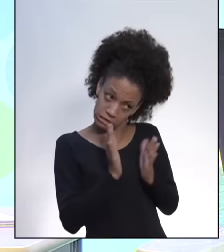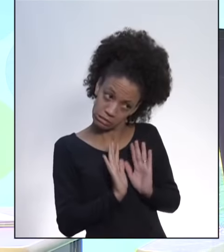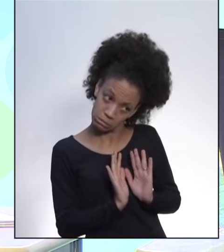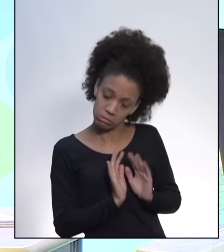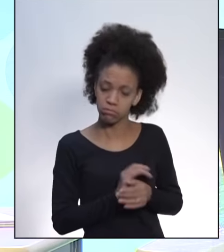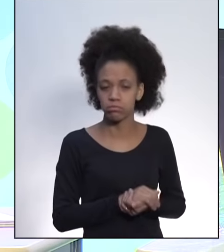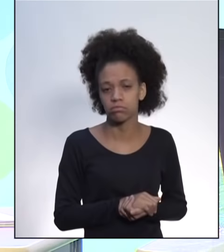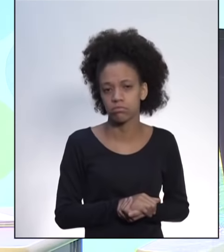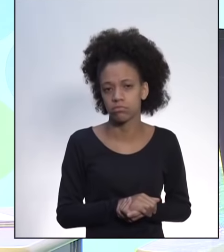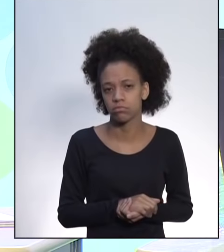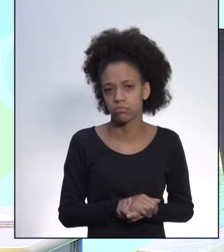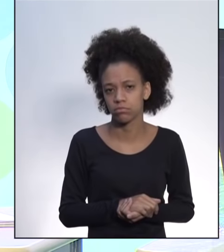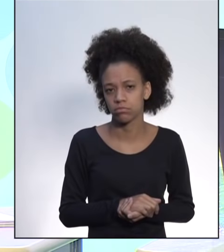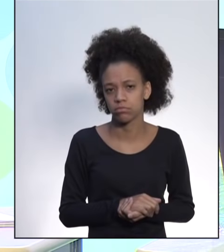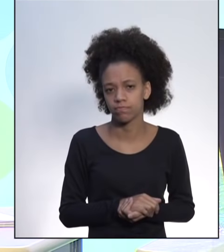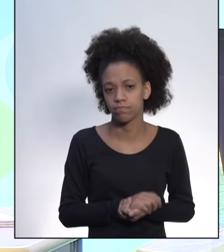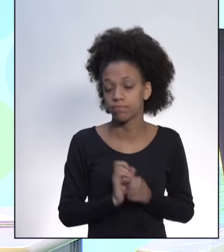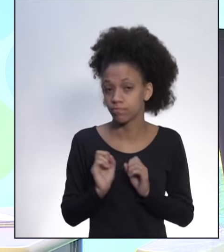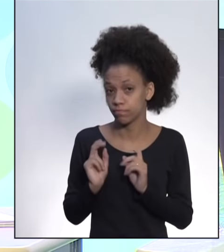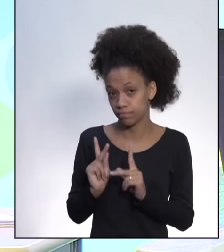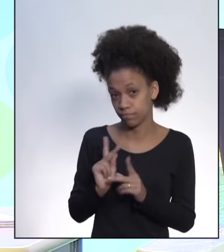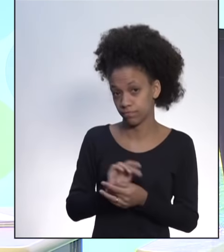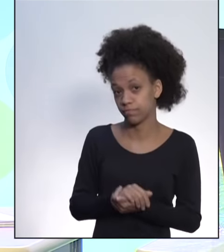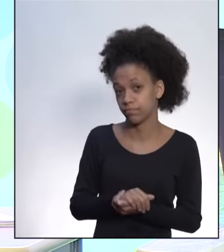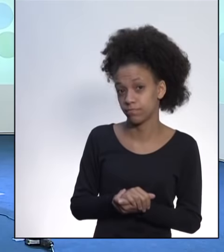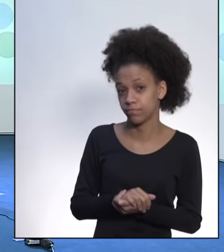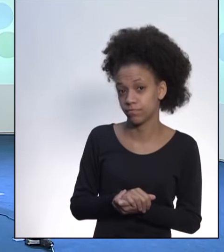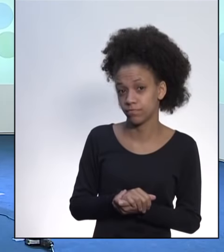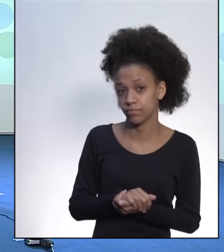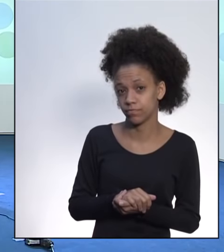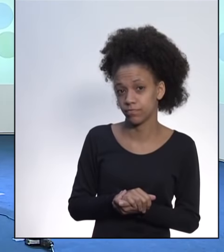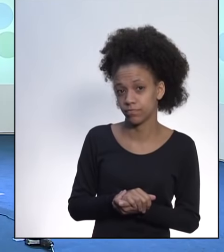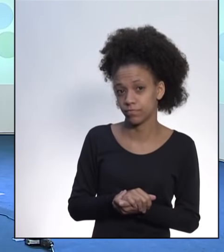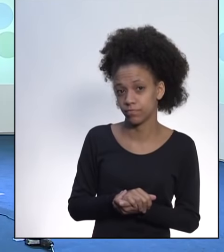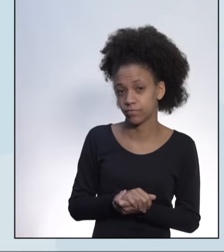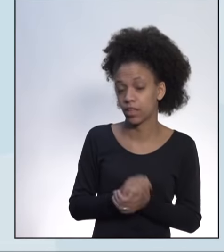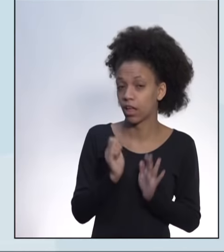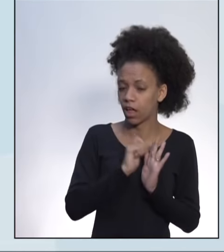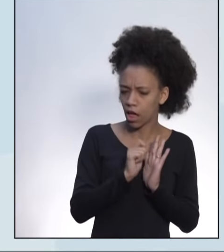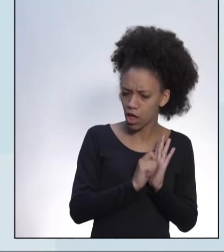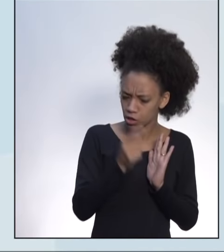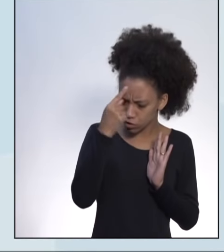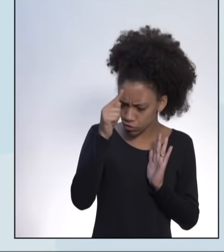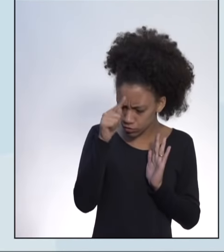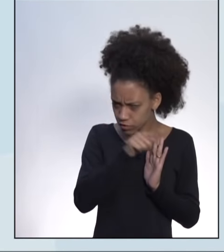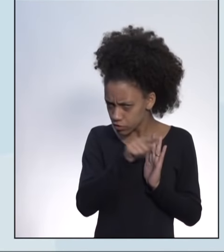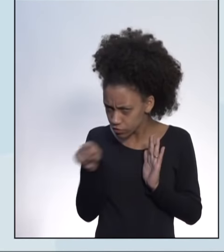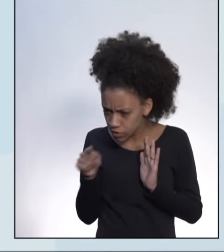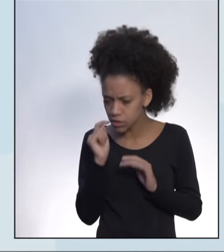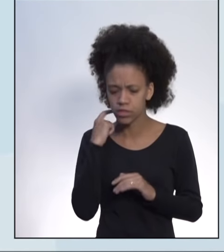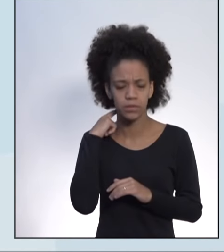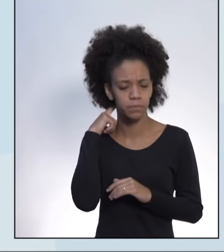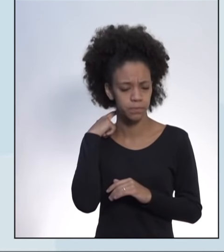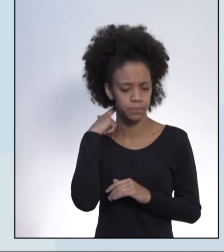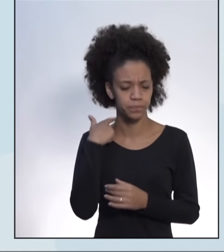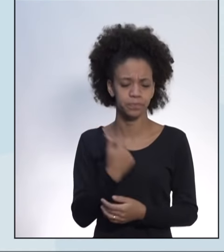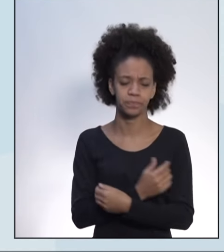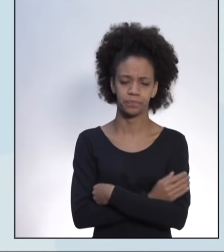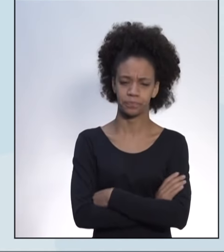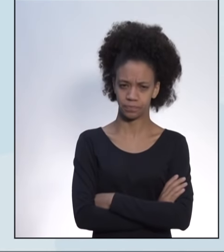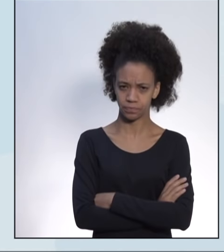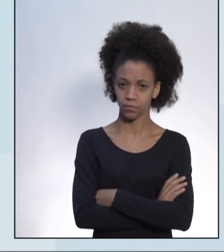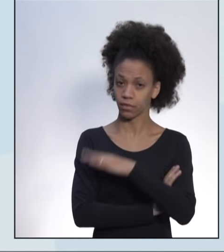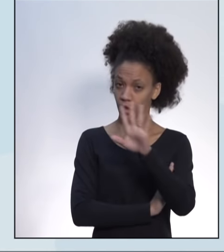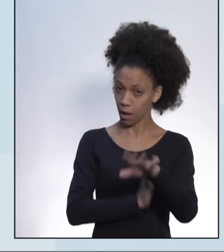ok e aí e anotem as dúvidas de vocês só